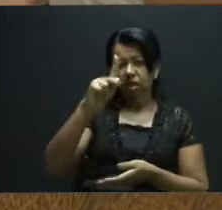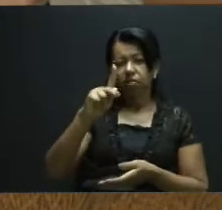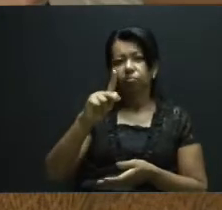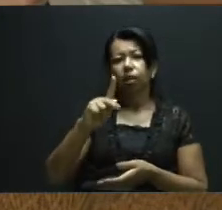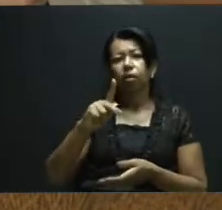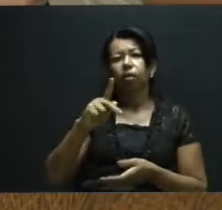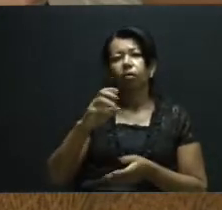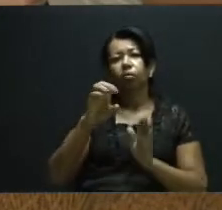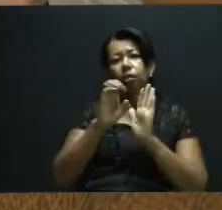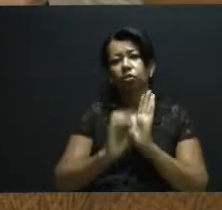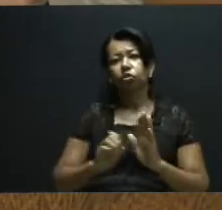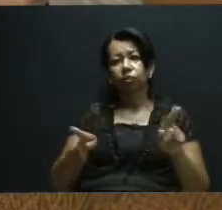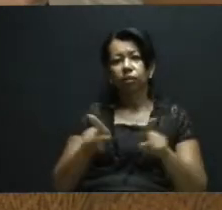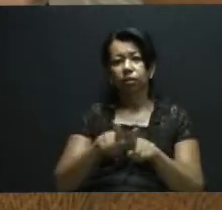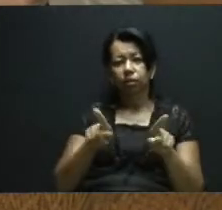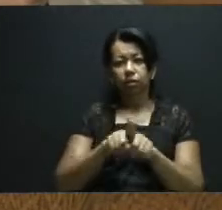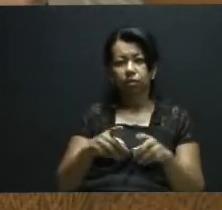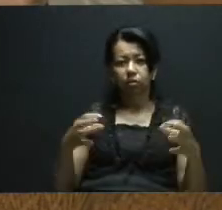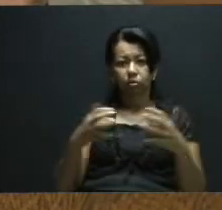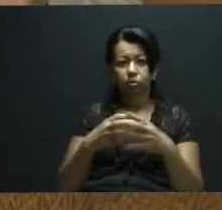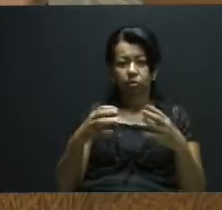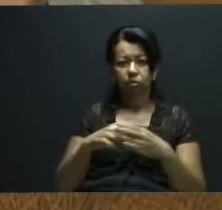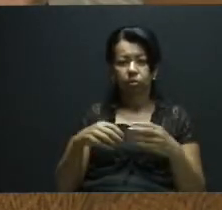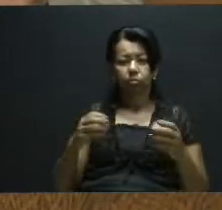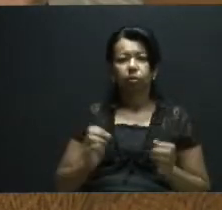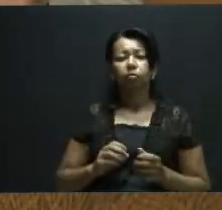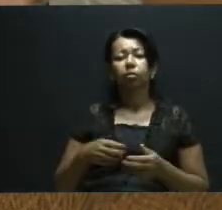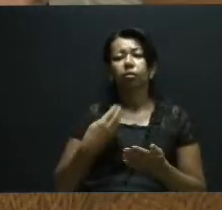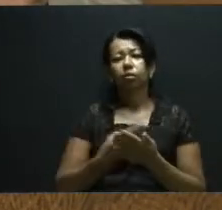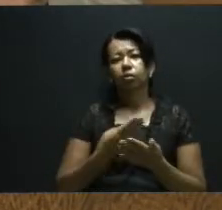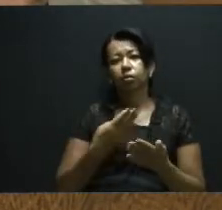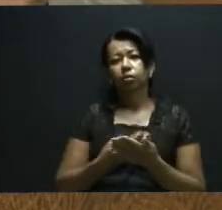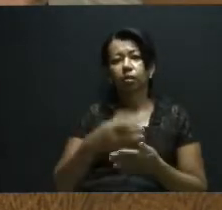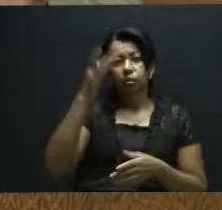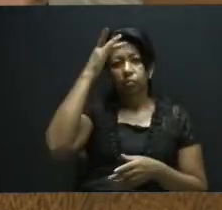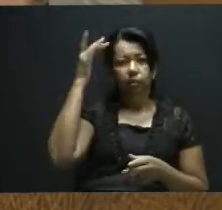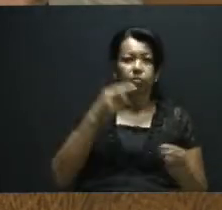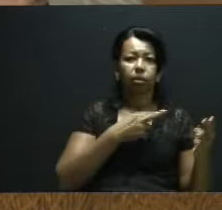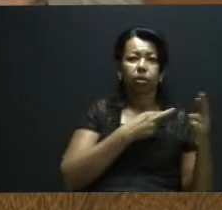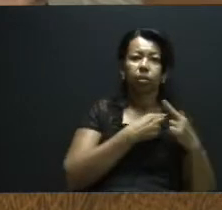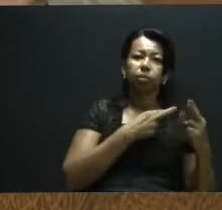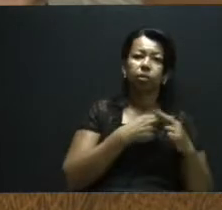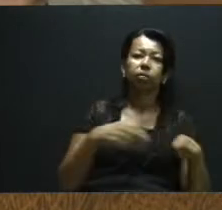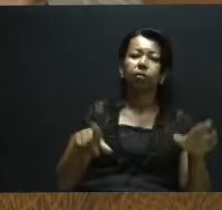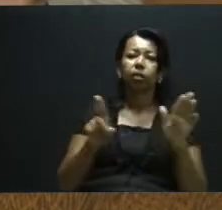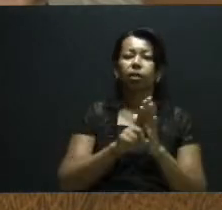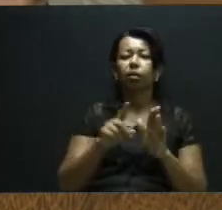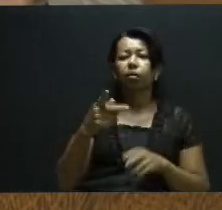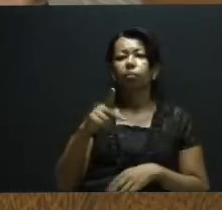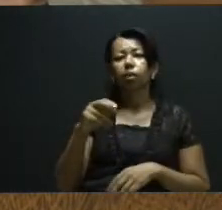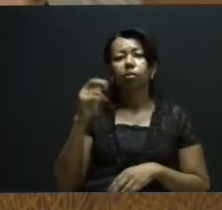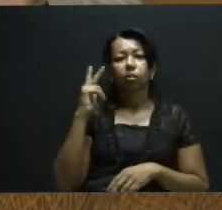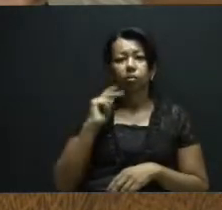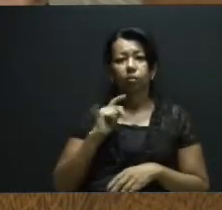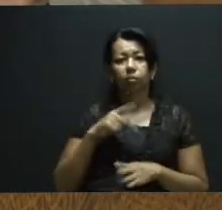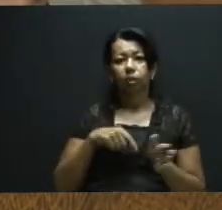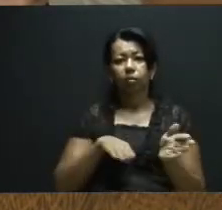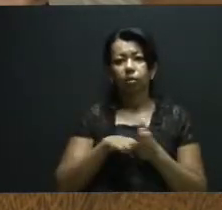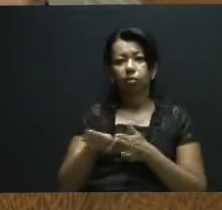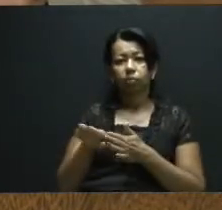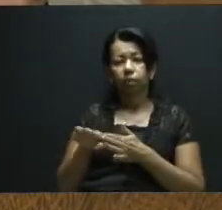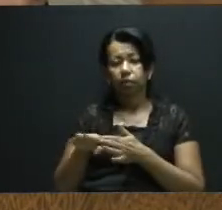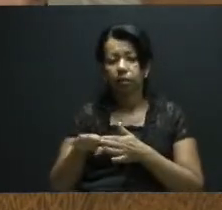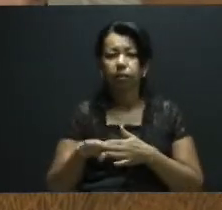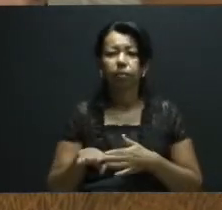cabem a estas comissões e análise o técnico jurídico e legal não se vislumbram óbice à